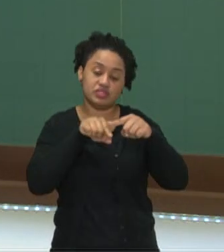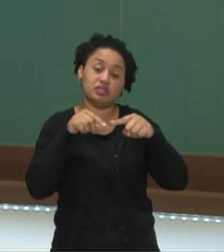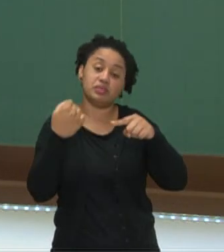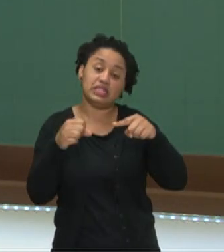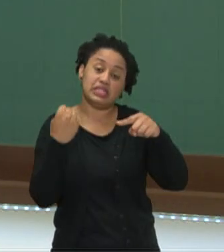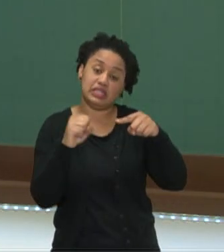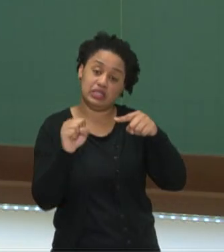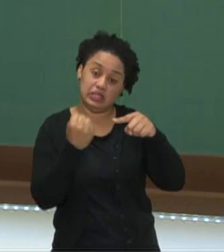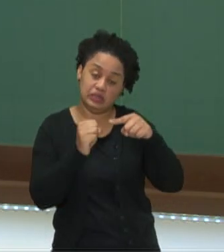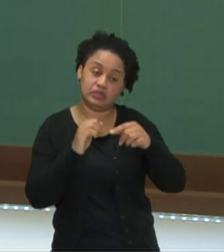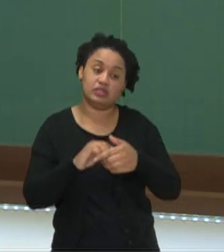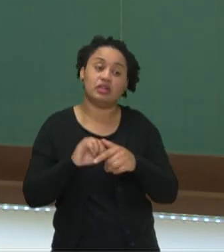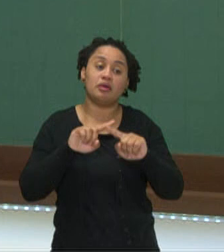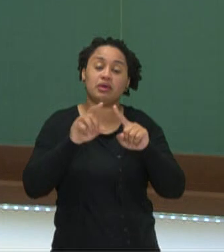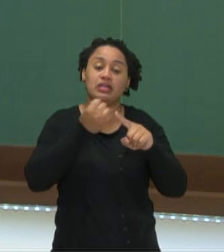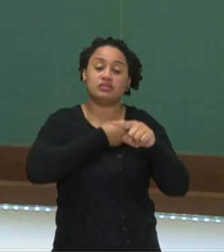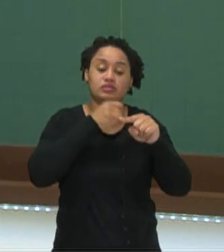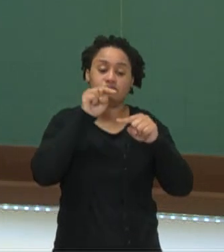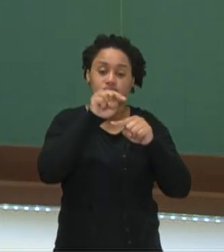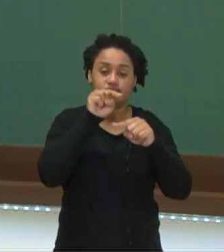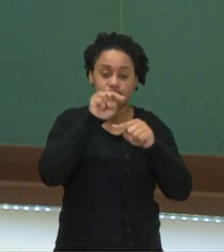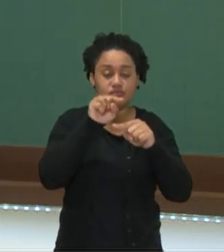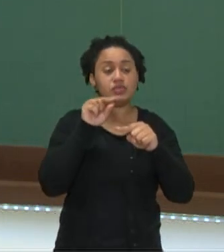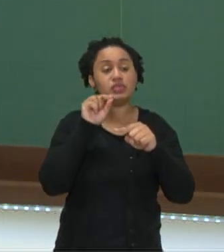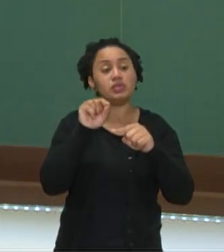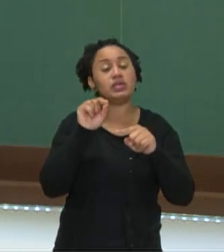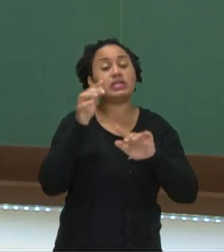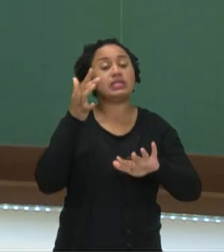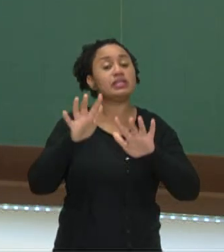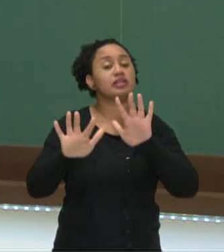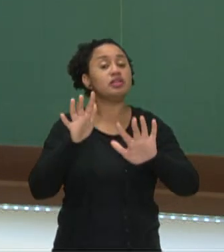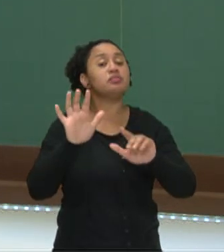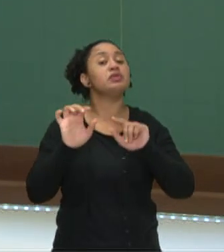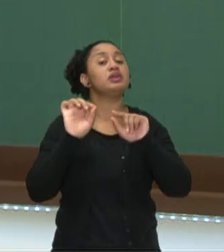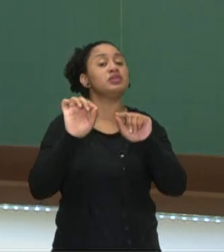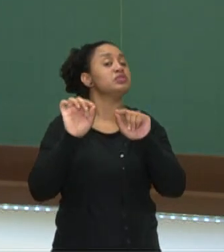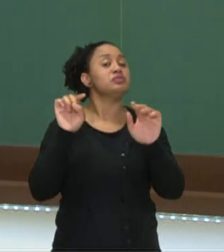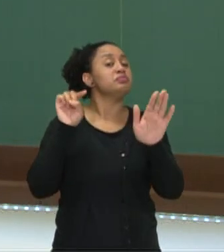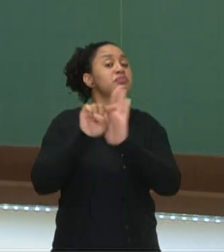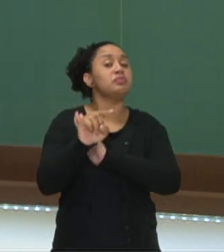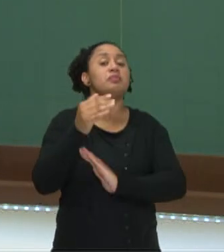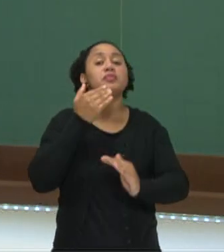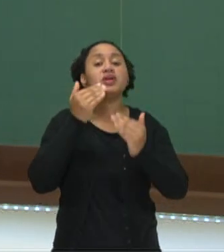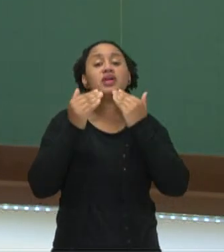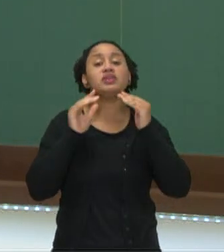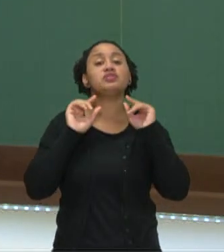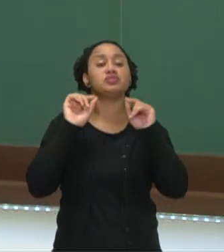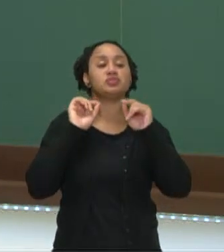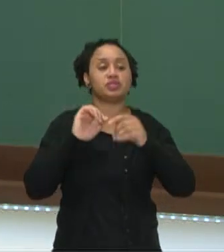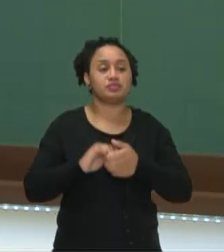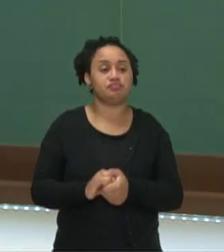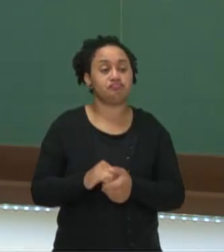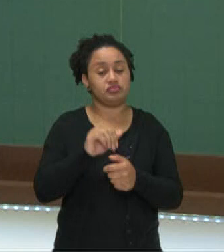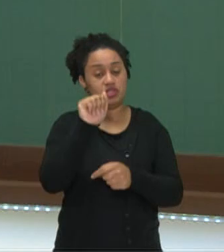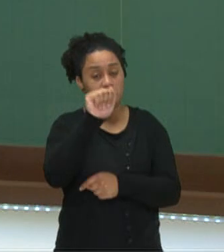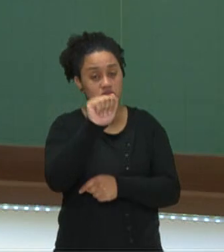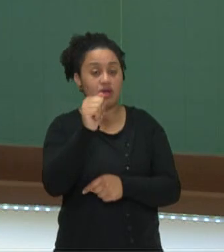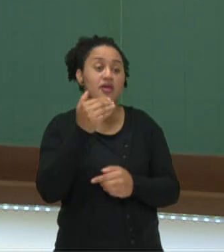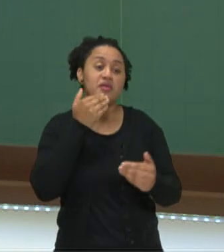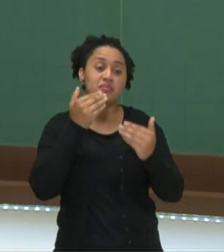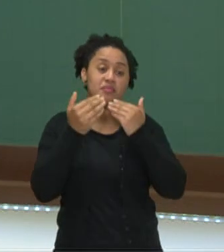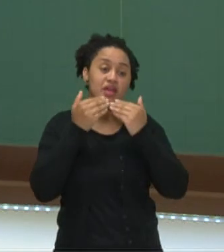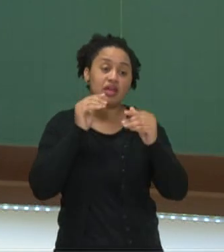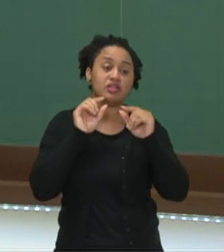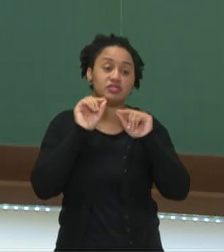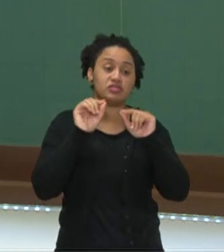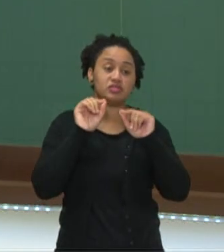ser 8. Já o numerador, que é o número que está em cima, depende do que a pergunta solicita. Então, na letra A, ele está